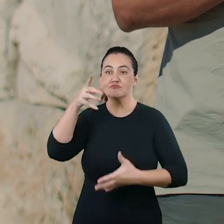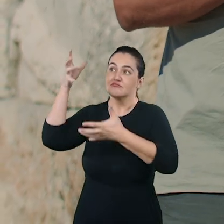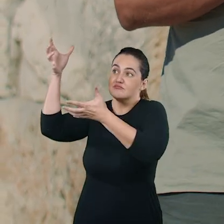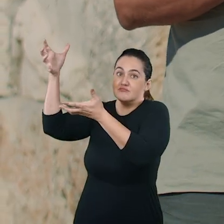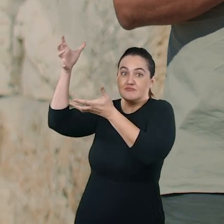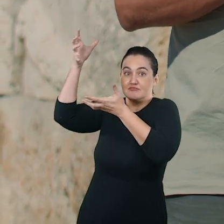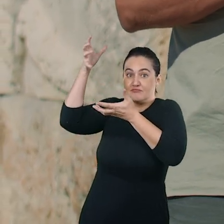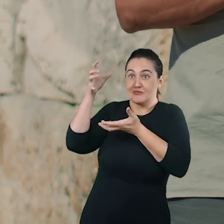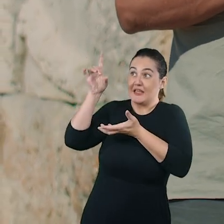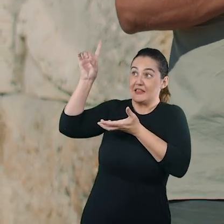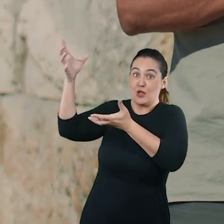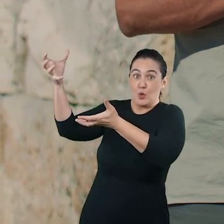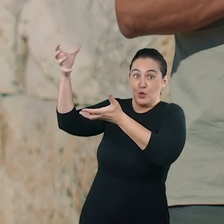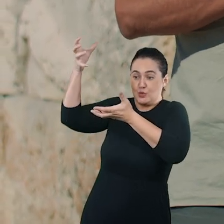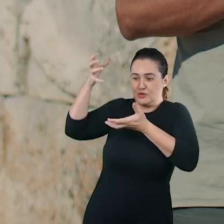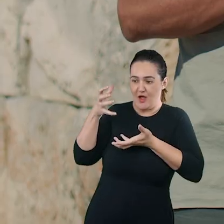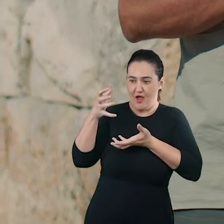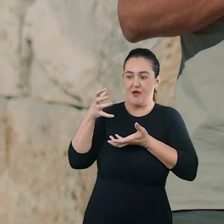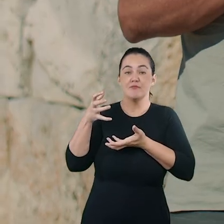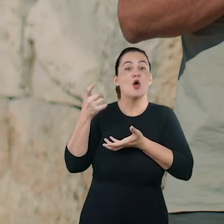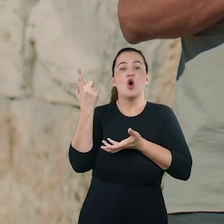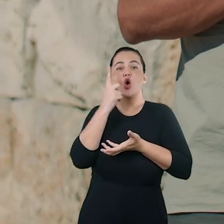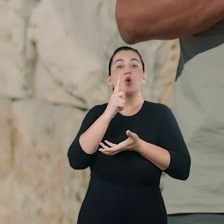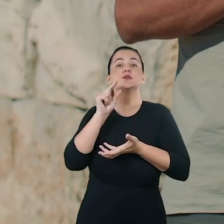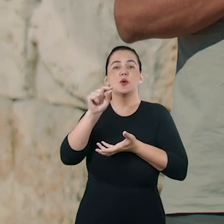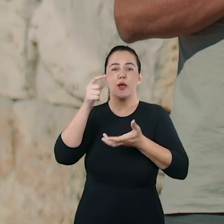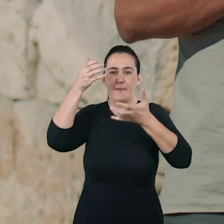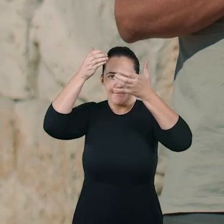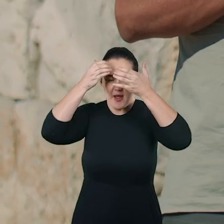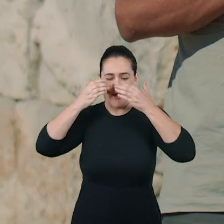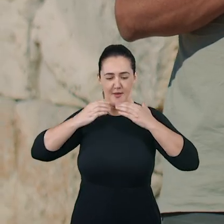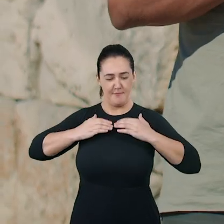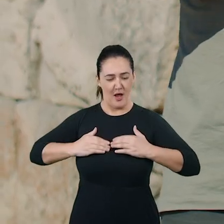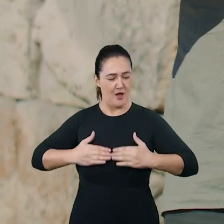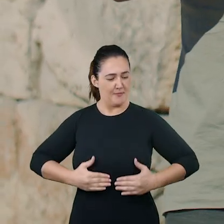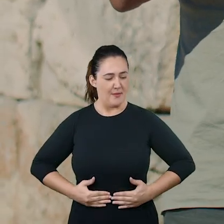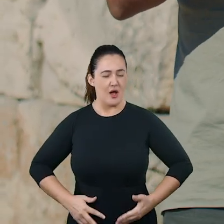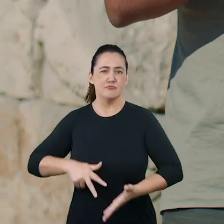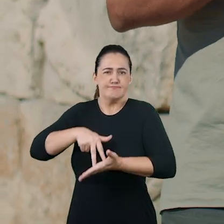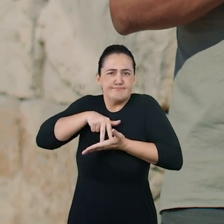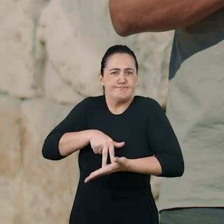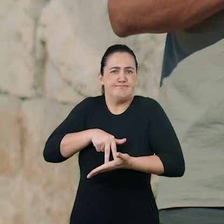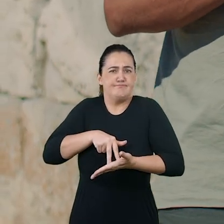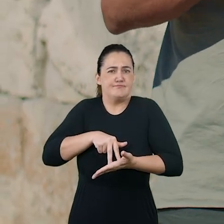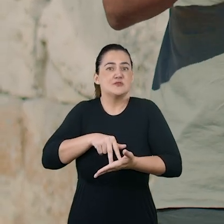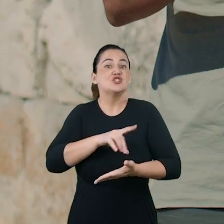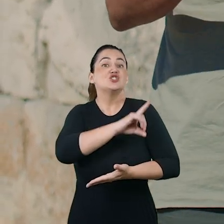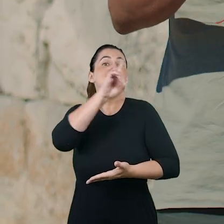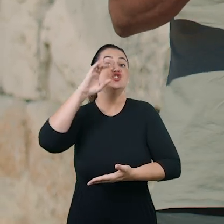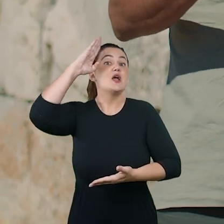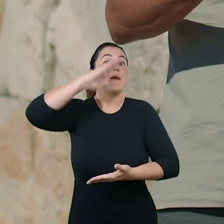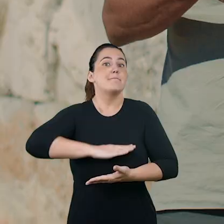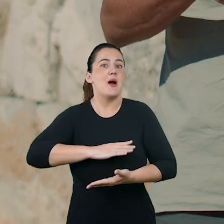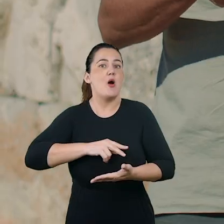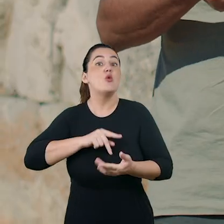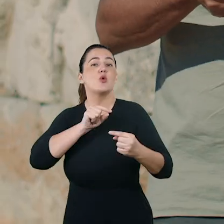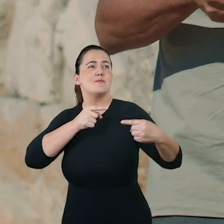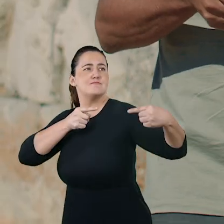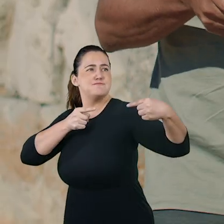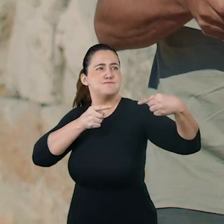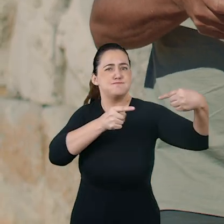armadura de Deus para que vocês possam resistir no dia mau e, depois de terem vencido tudo, permanecer